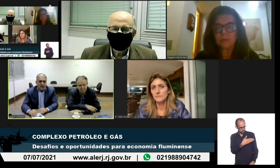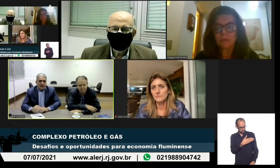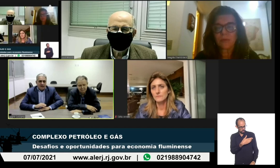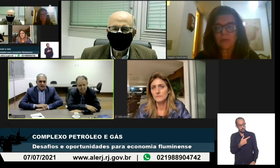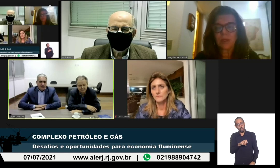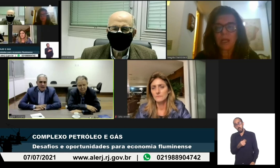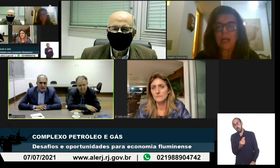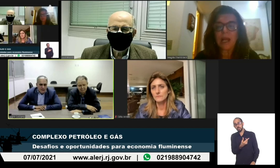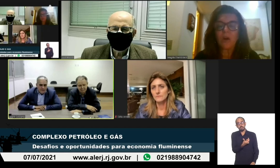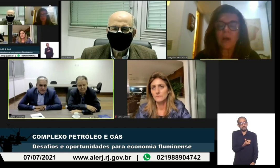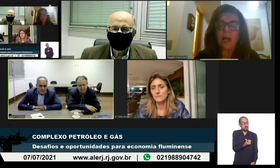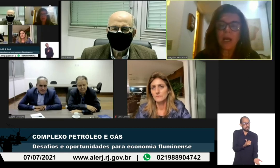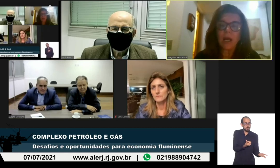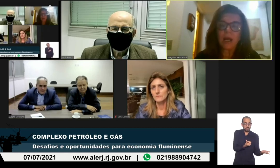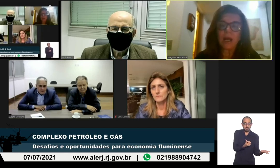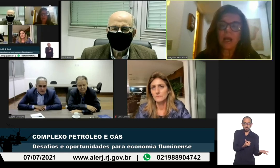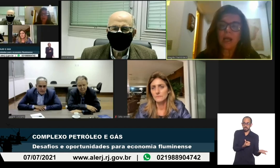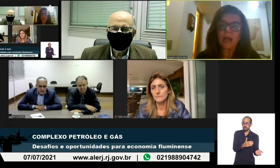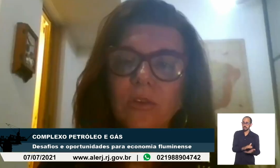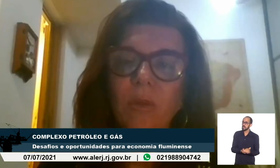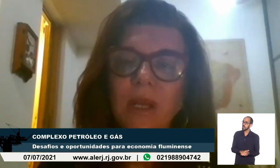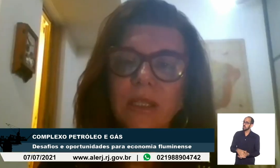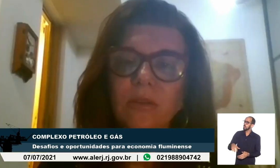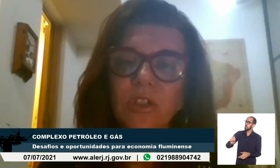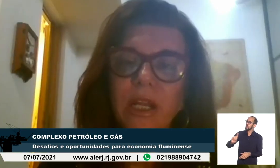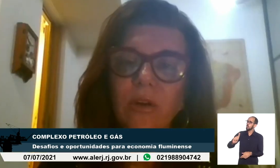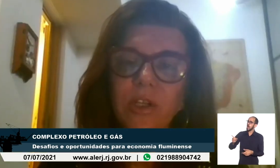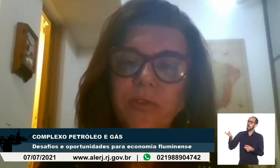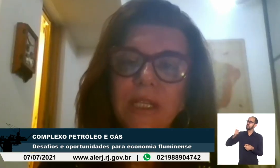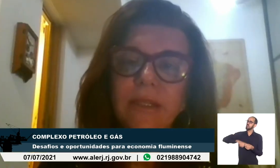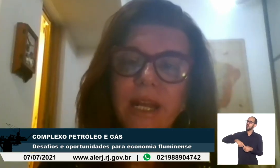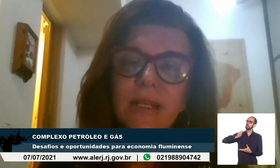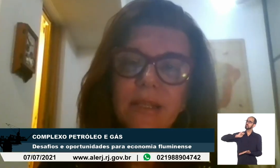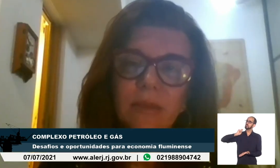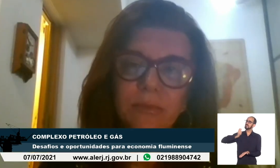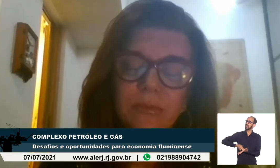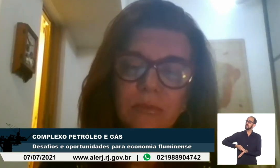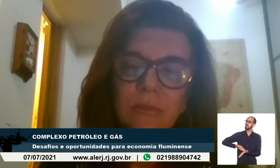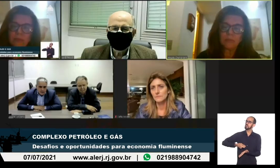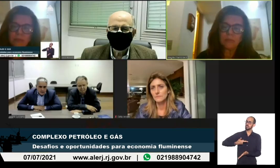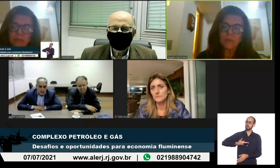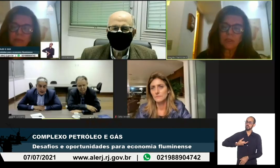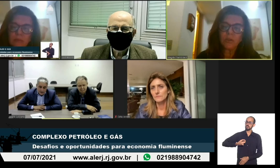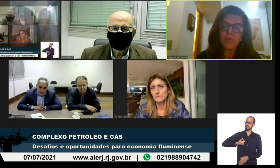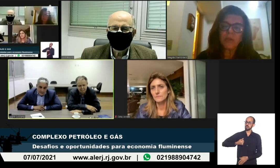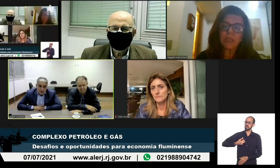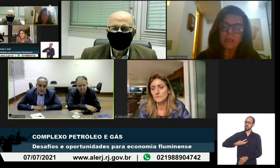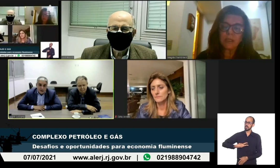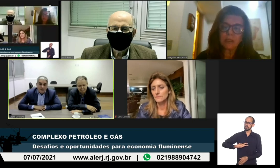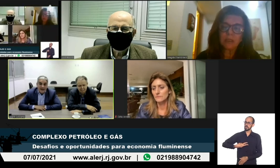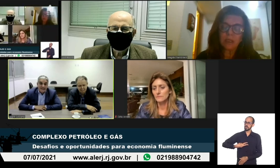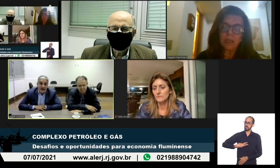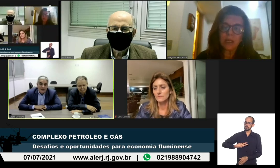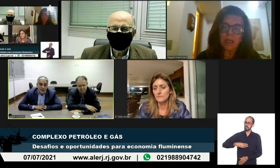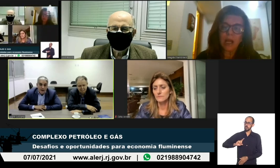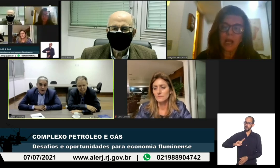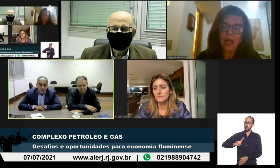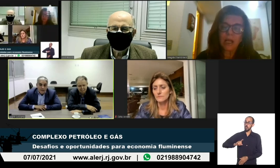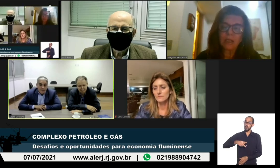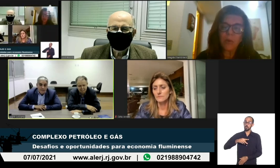dos leilões. Não, a retomada dos leilões foi 13. Não, eu sei, mas do